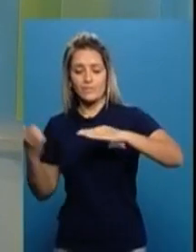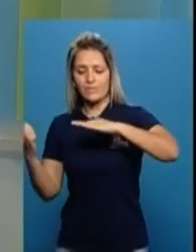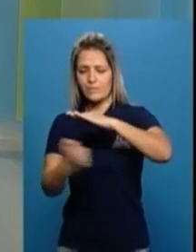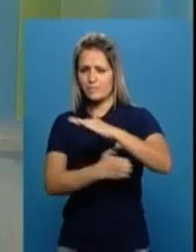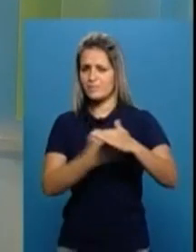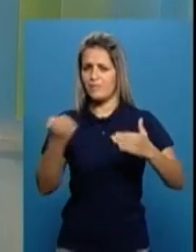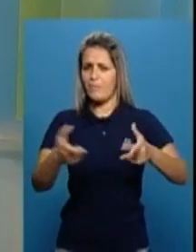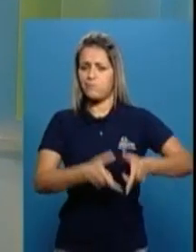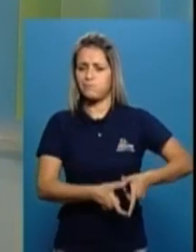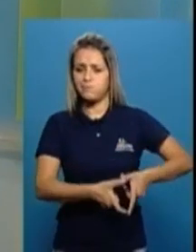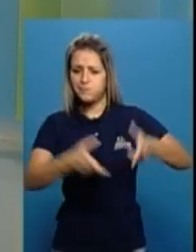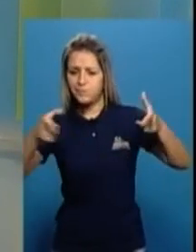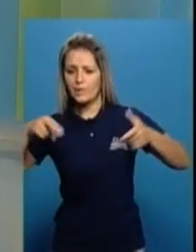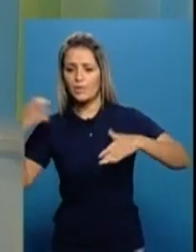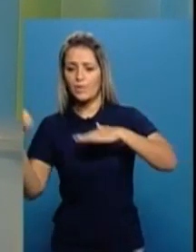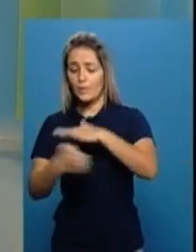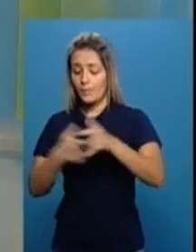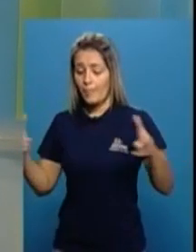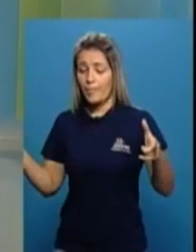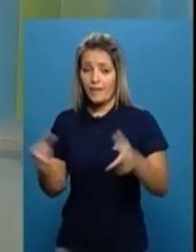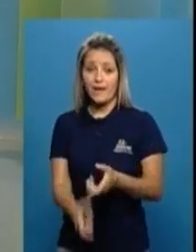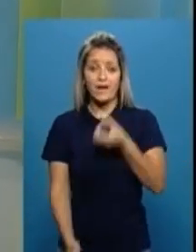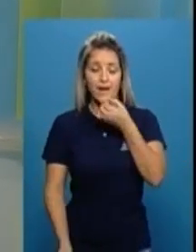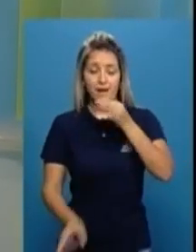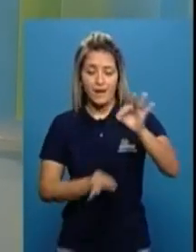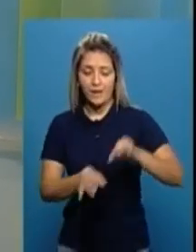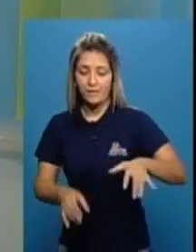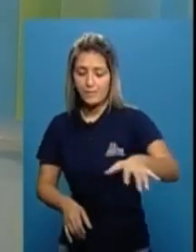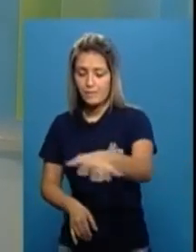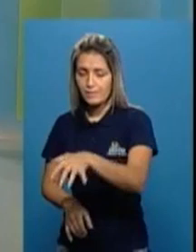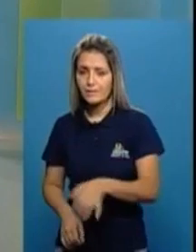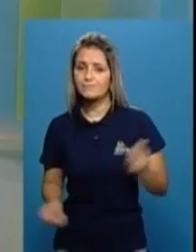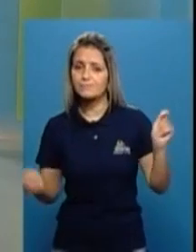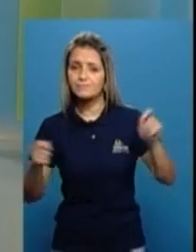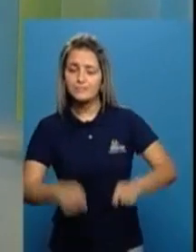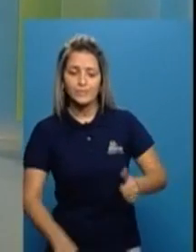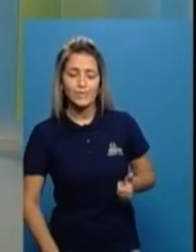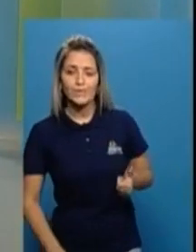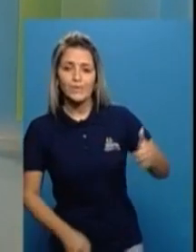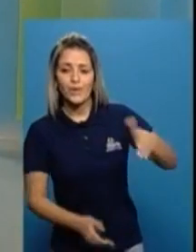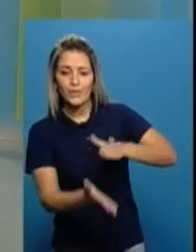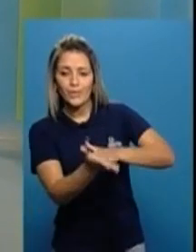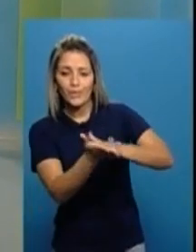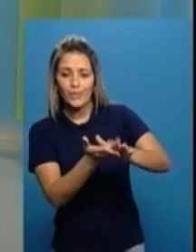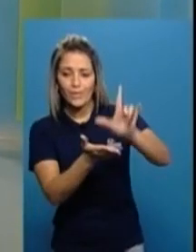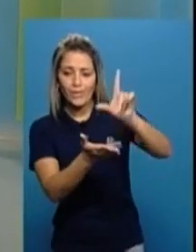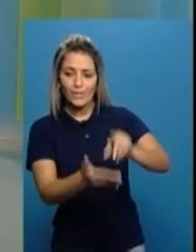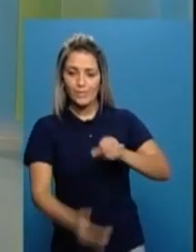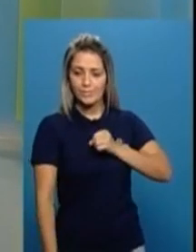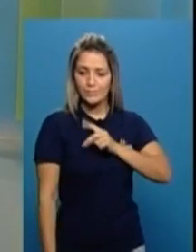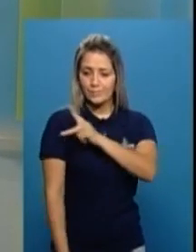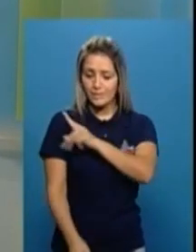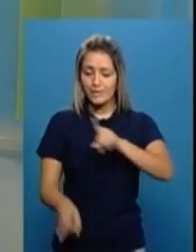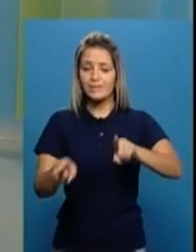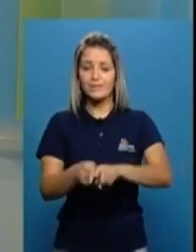ou pequena, um bom layout ele obtém resultados positivos na redução de custos de operação e no aumento